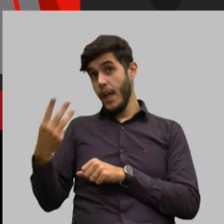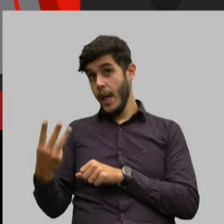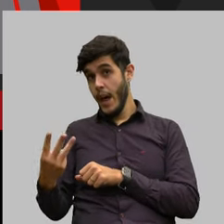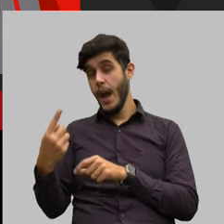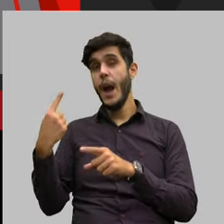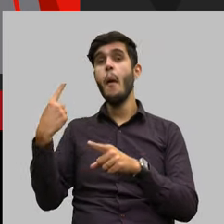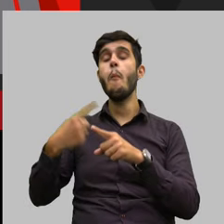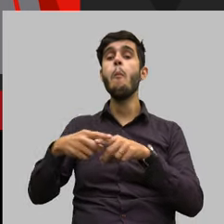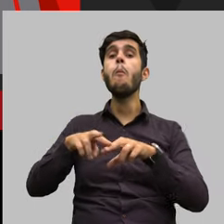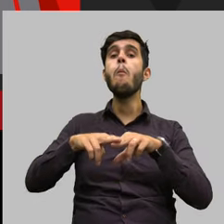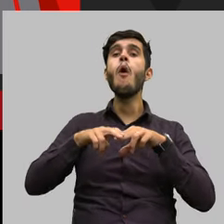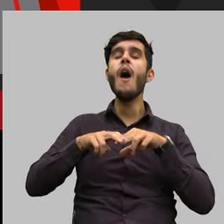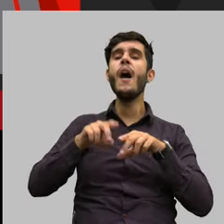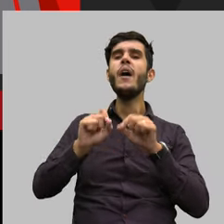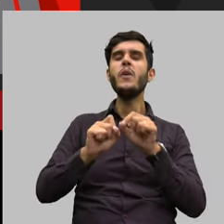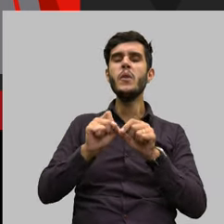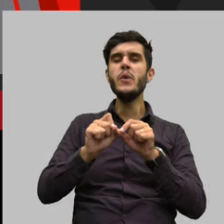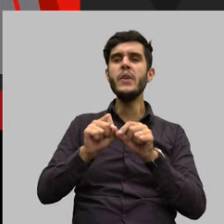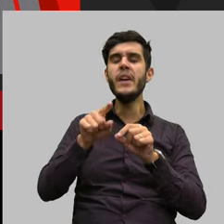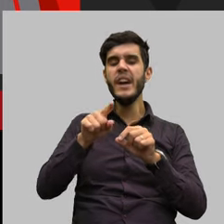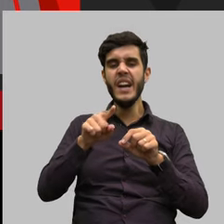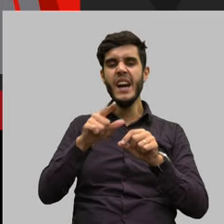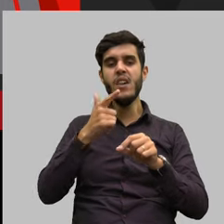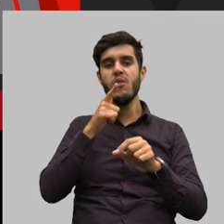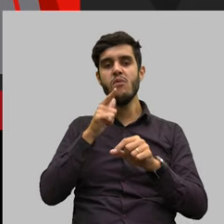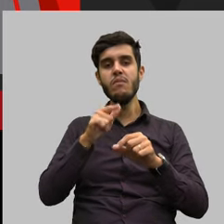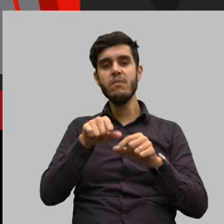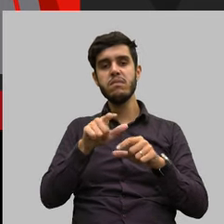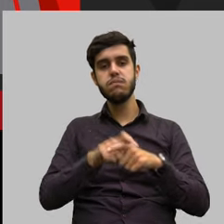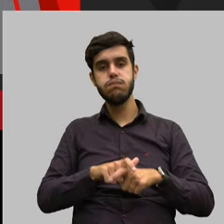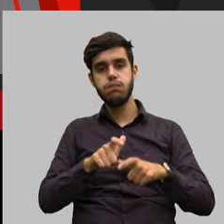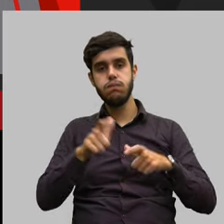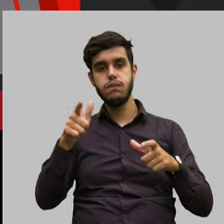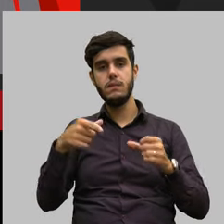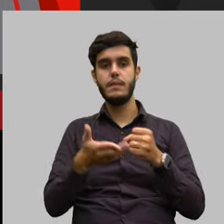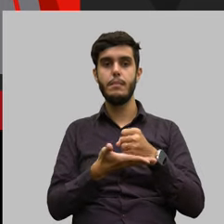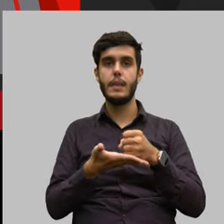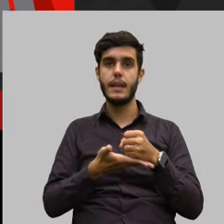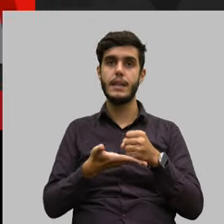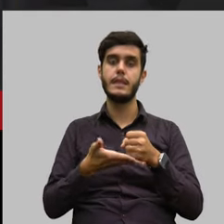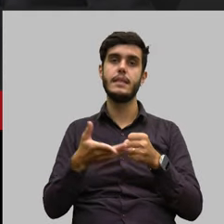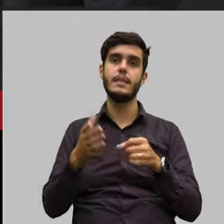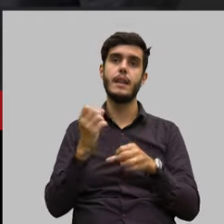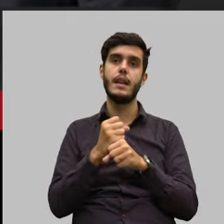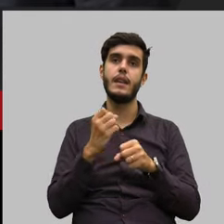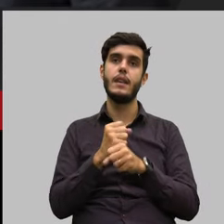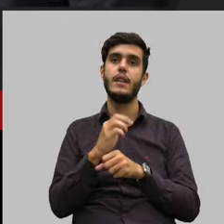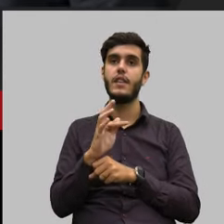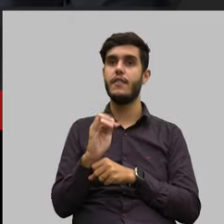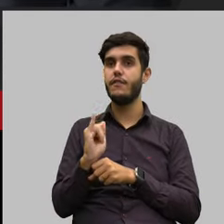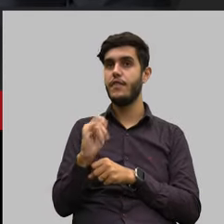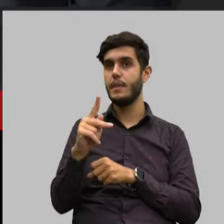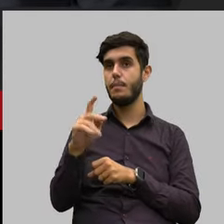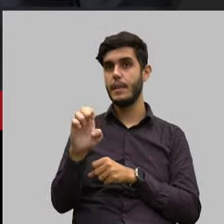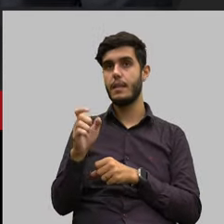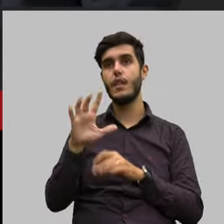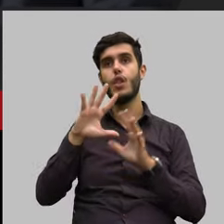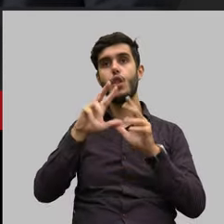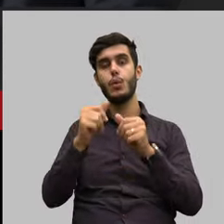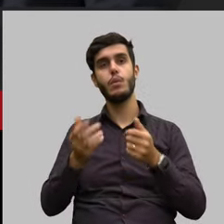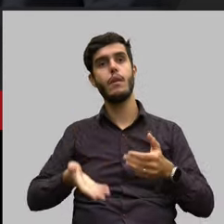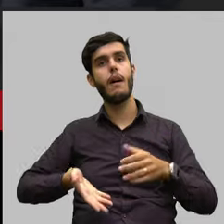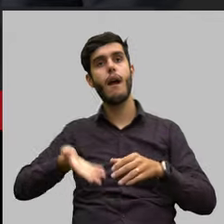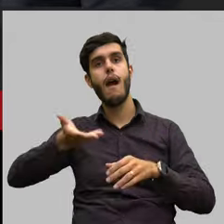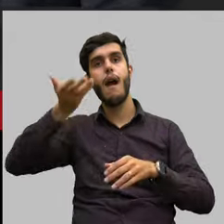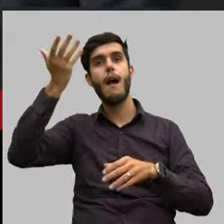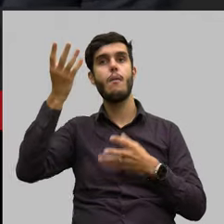conta eh do crescimento da base de cálculo né a famosa tabela FIP né que aconteceu no Brasil inteiro né por conta da pandemia